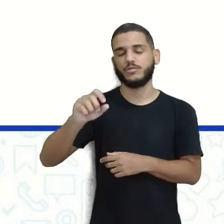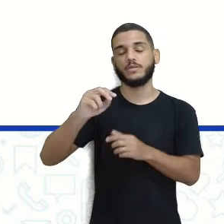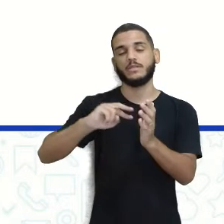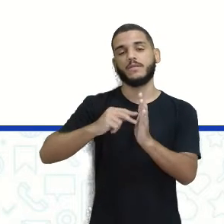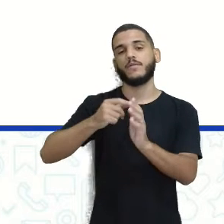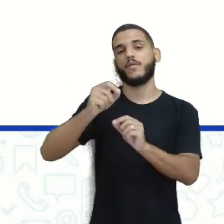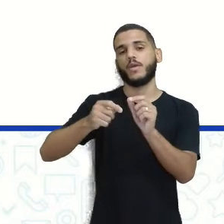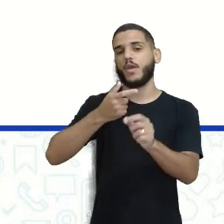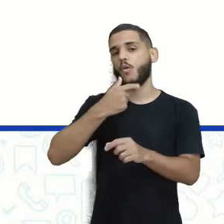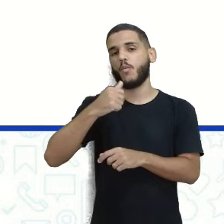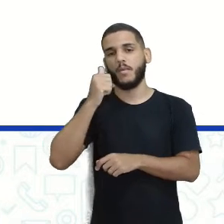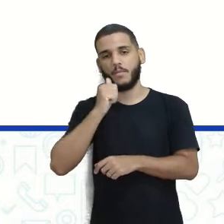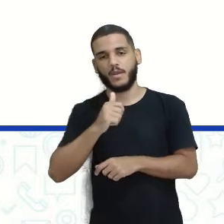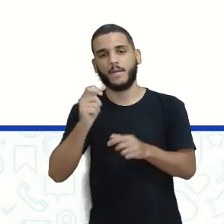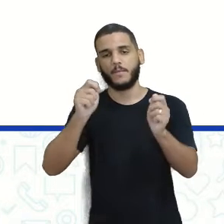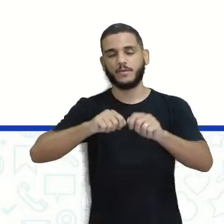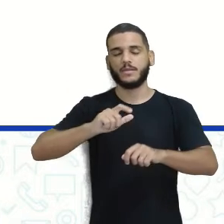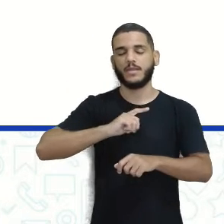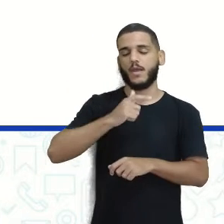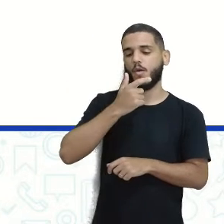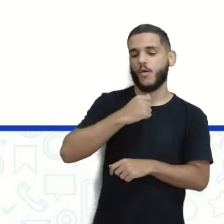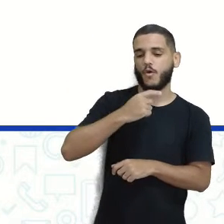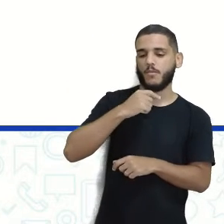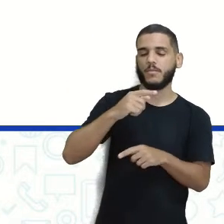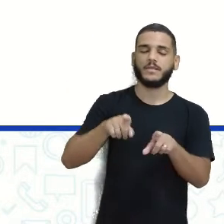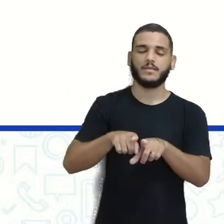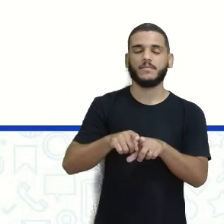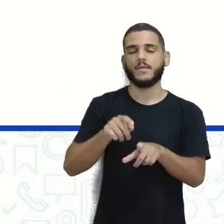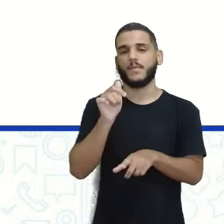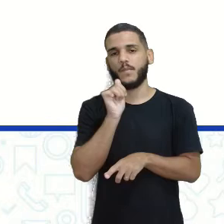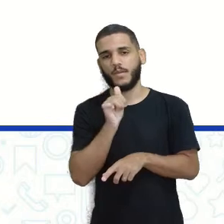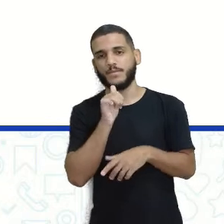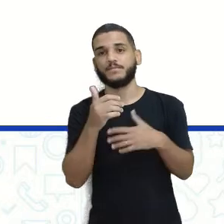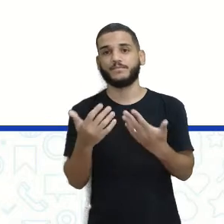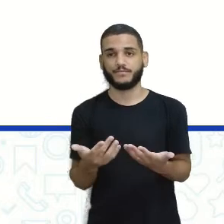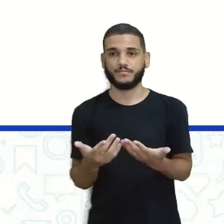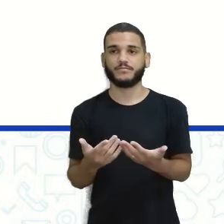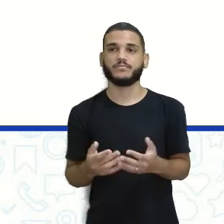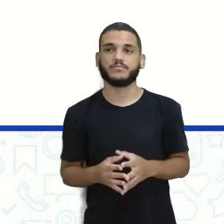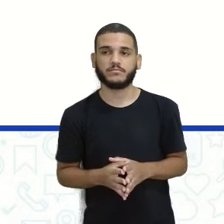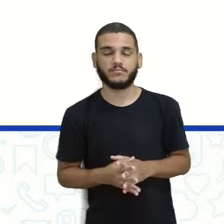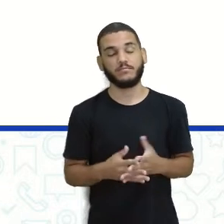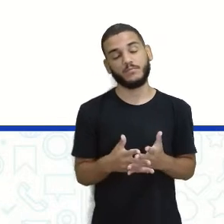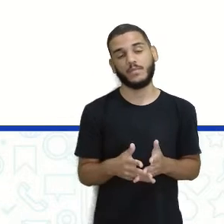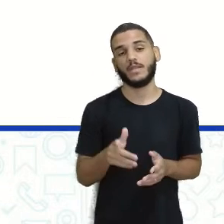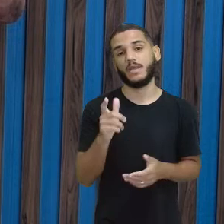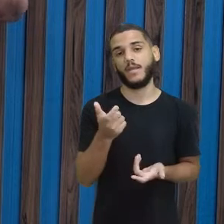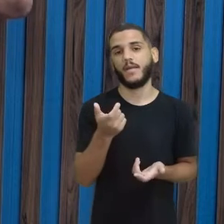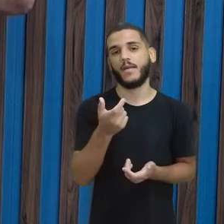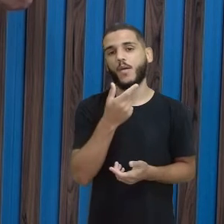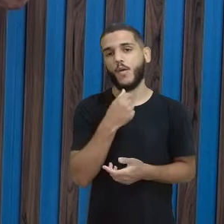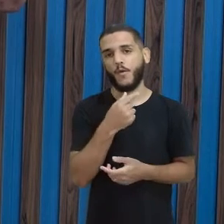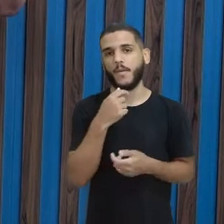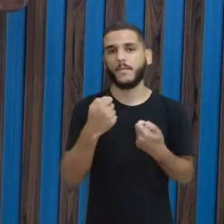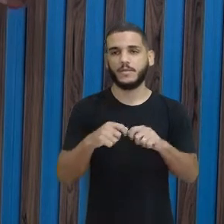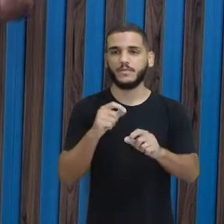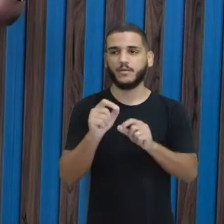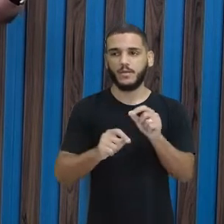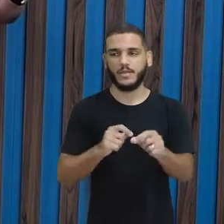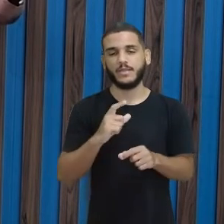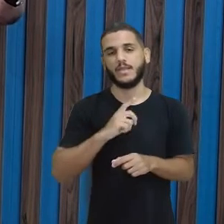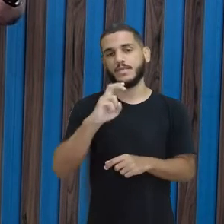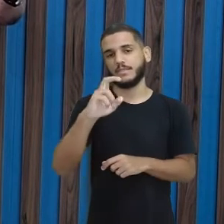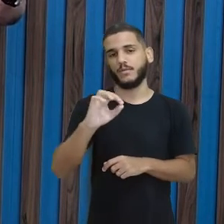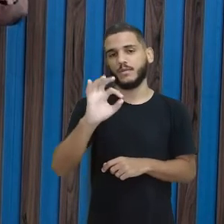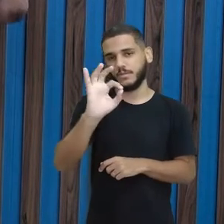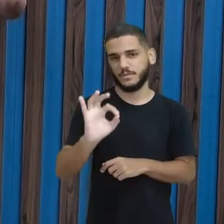saber a chance de ter um filho homem e heterozigoto. Lembre-se, para ser homem, todo mundo sabe que você tem sempre o quê? 50%